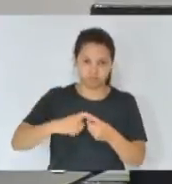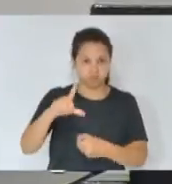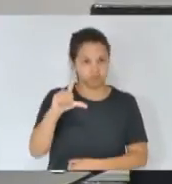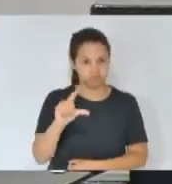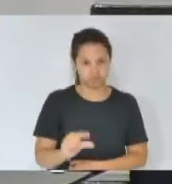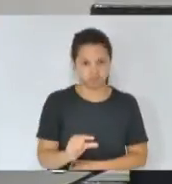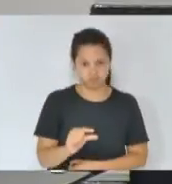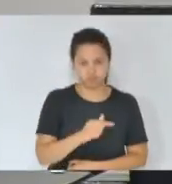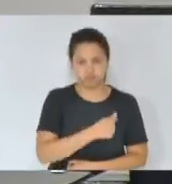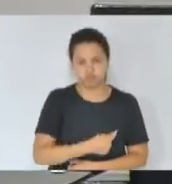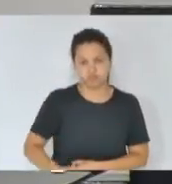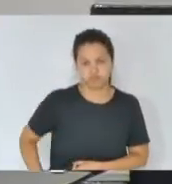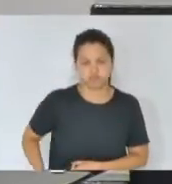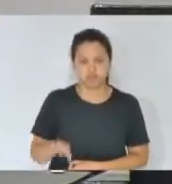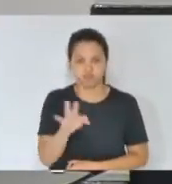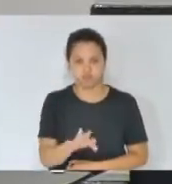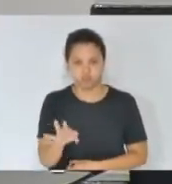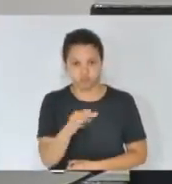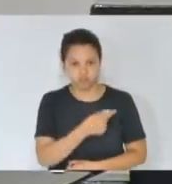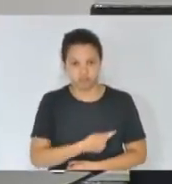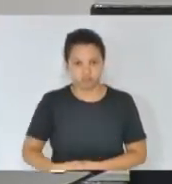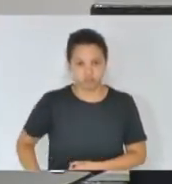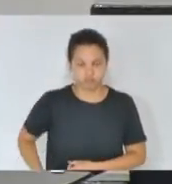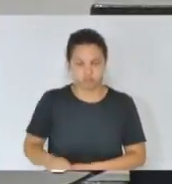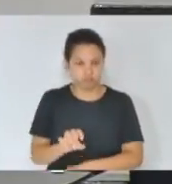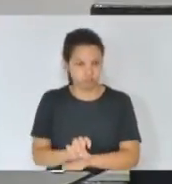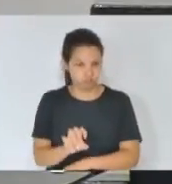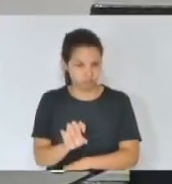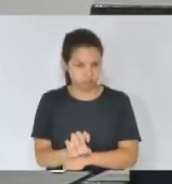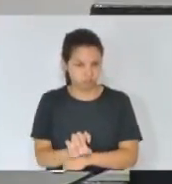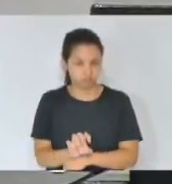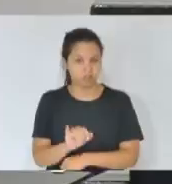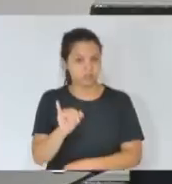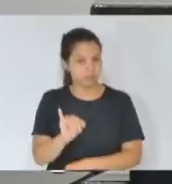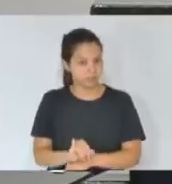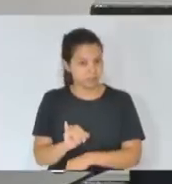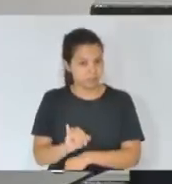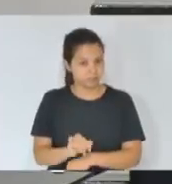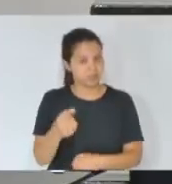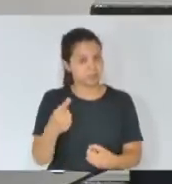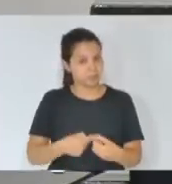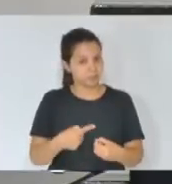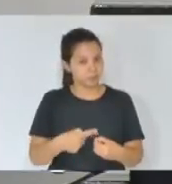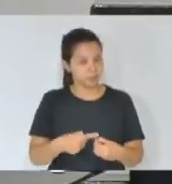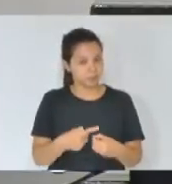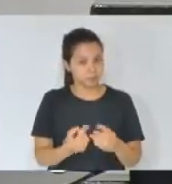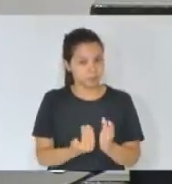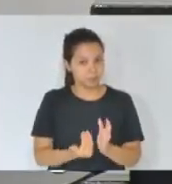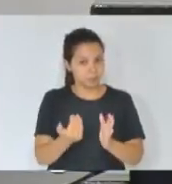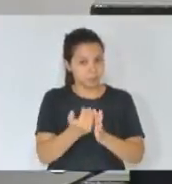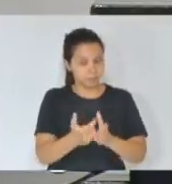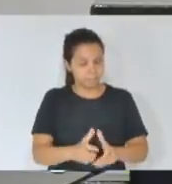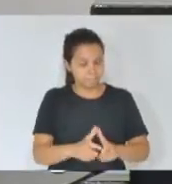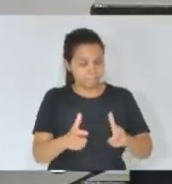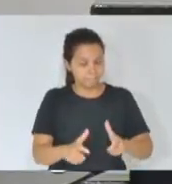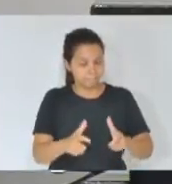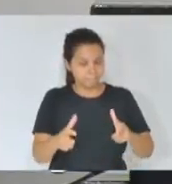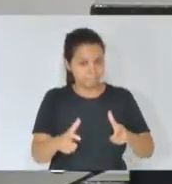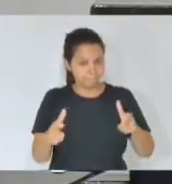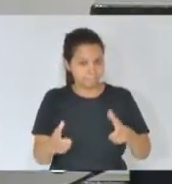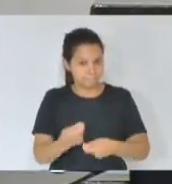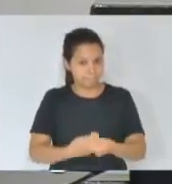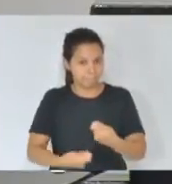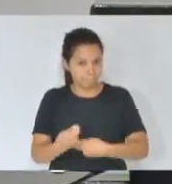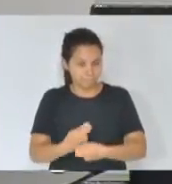governo do Estado. Itajaí, que é a cidade que mais cresce em economia em Santa